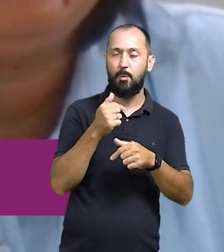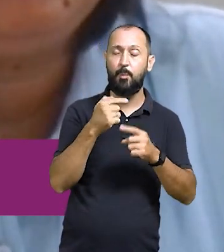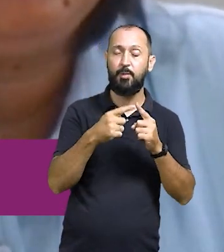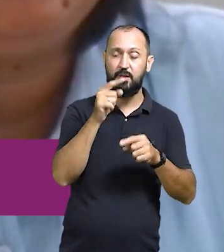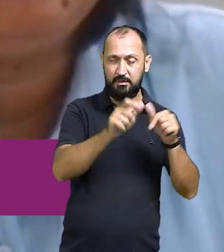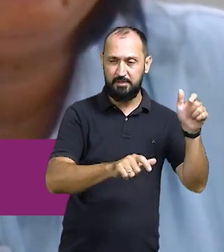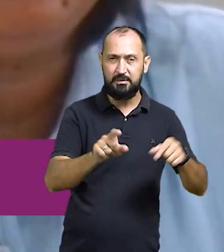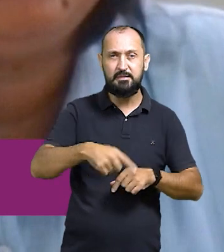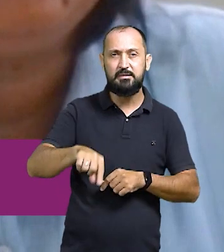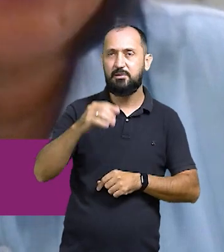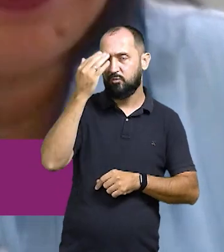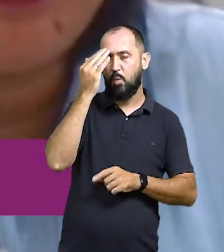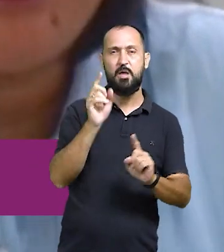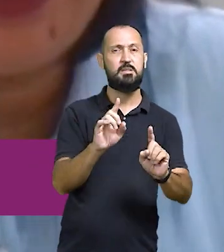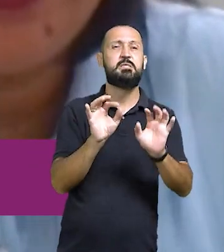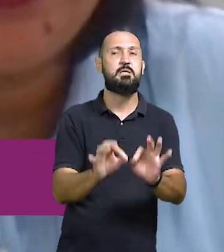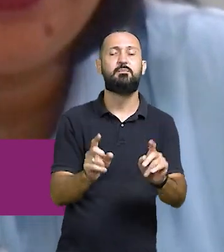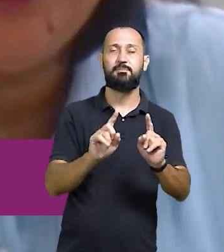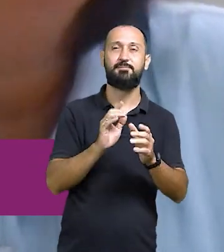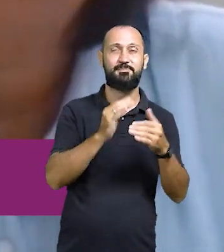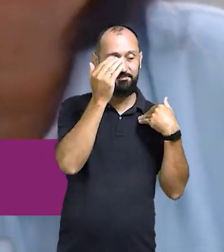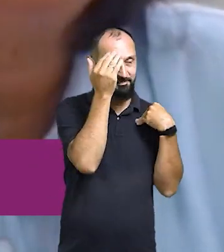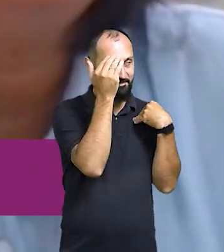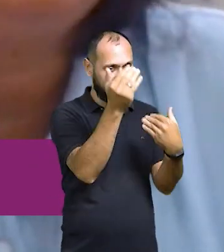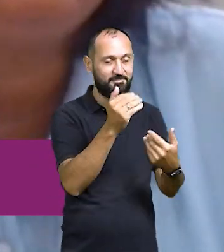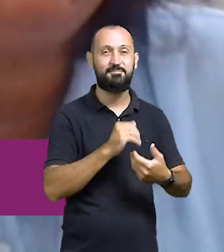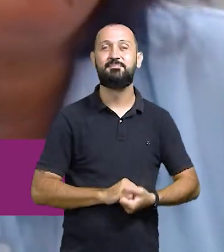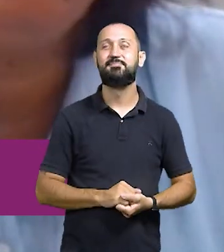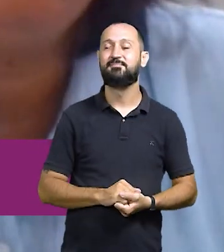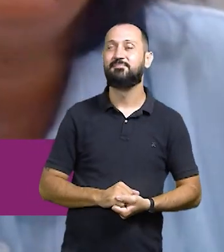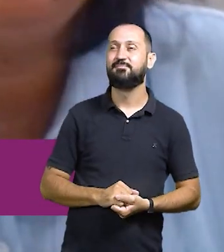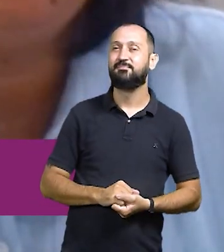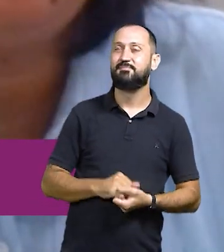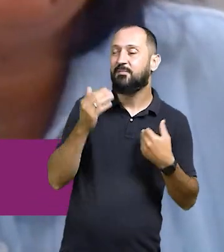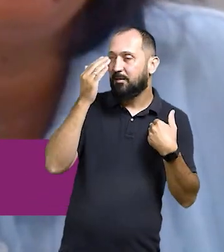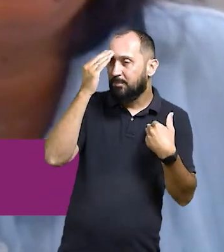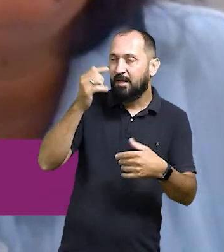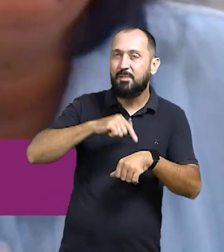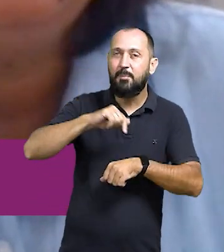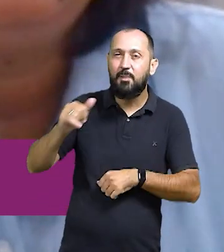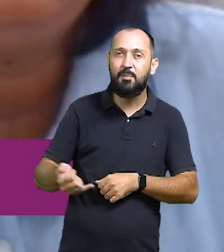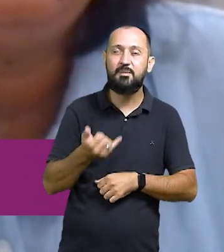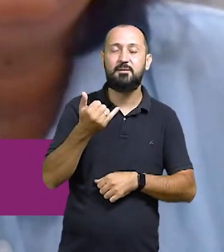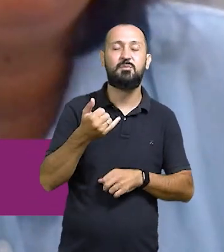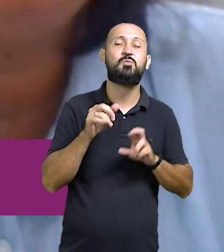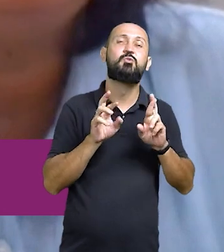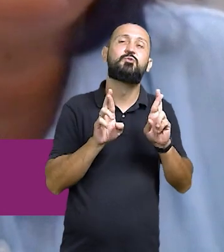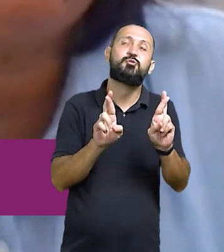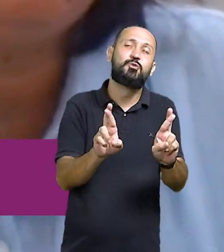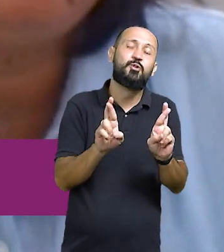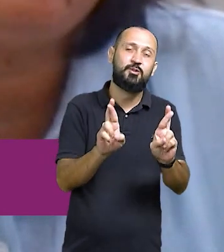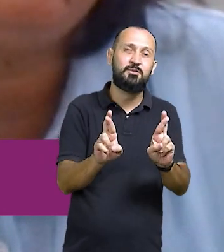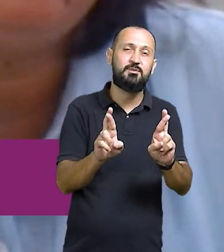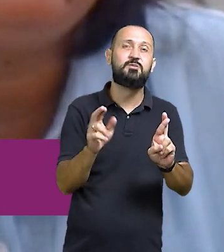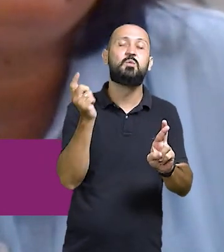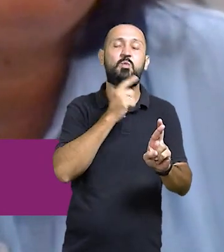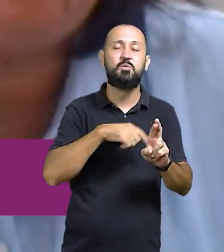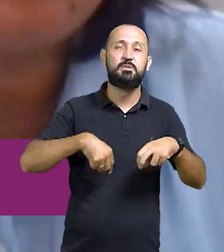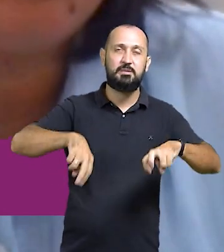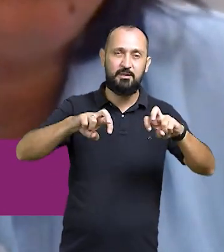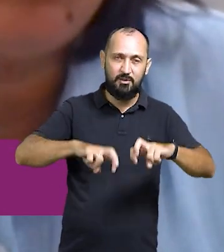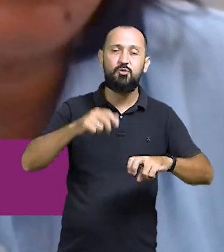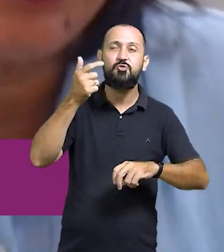mulheres, imagine, vai fazer 20 anos, daqui 2 anos, da Lei Maria da Penha, 20 anos. Só há 20 anos, na